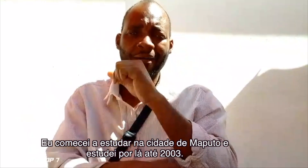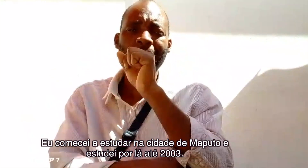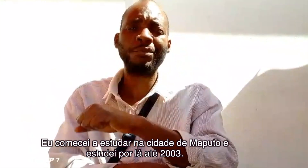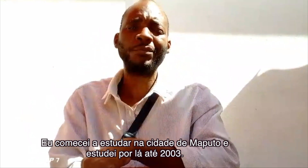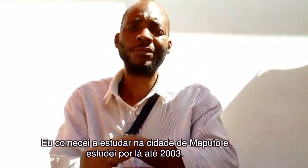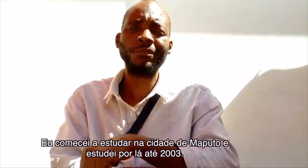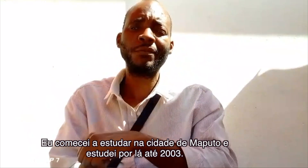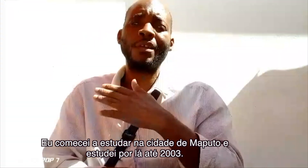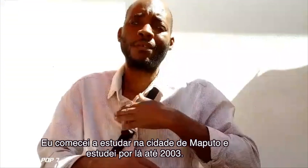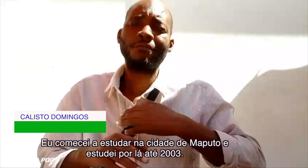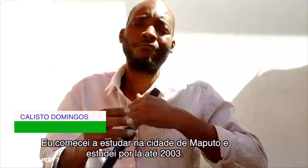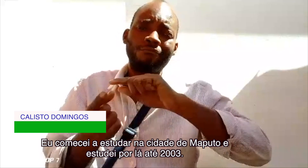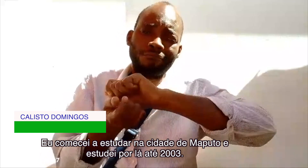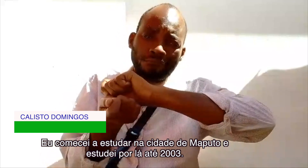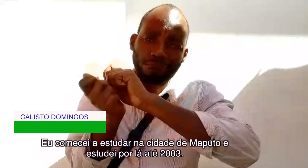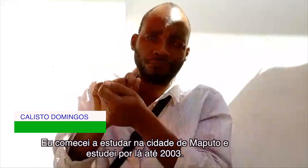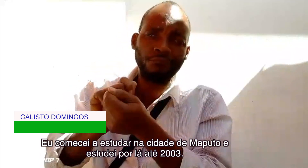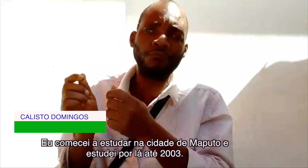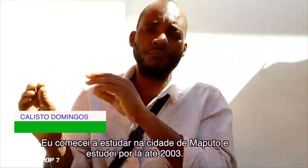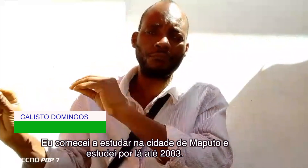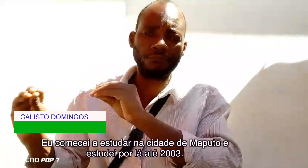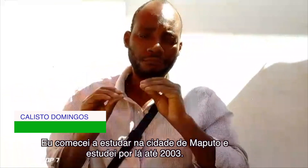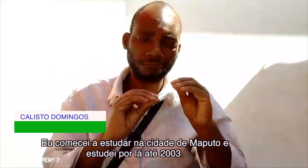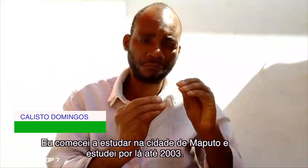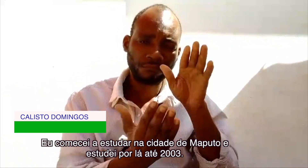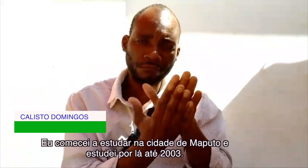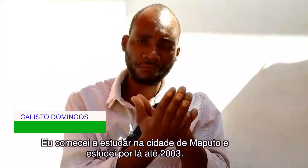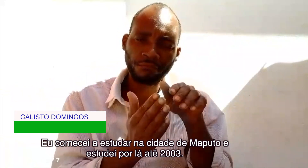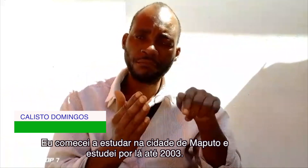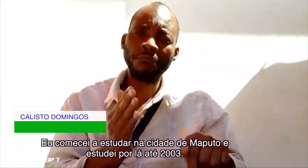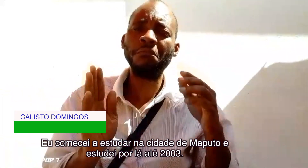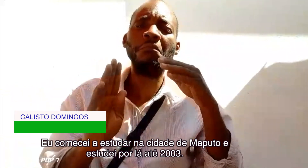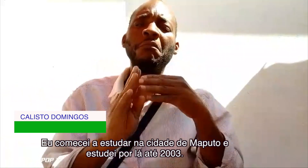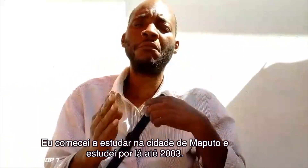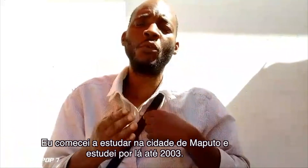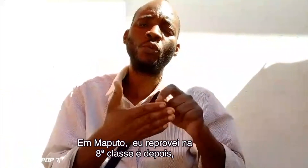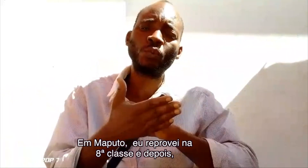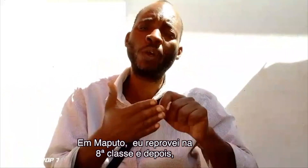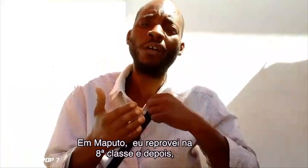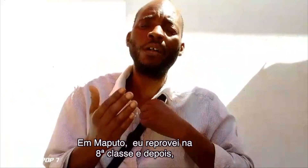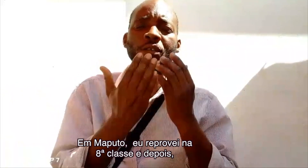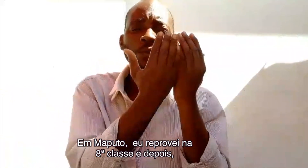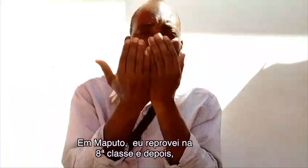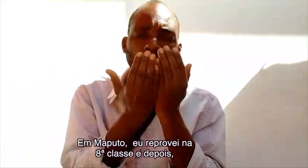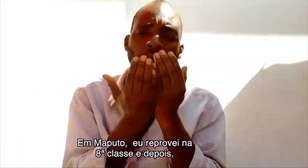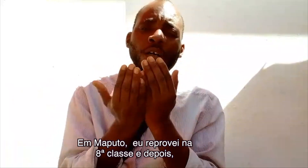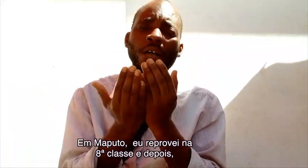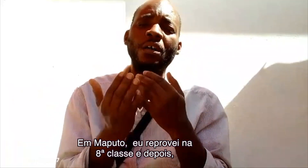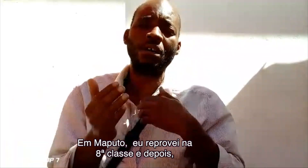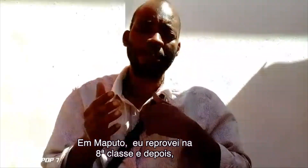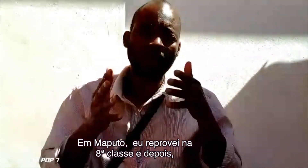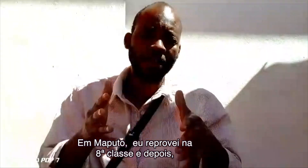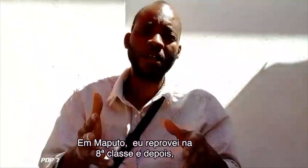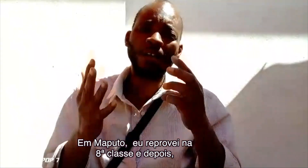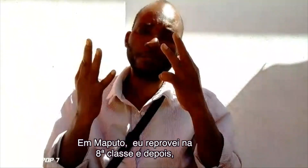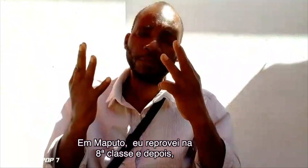Eu comecei a estudar na cidade de Maputo e estudei por lá até 2003. Em Maputo, eu reprovei